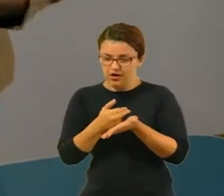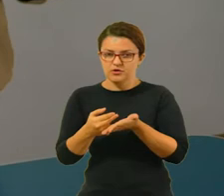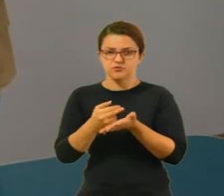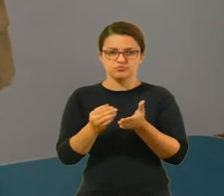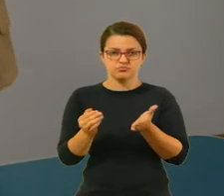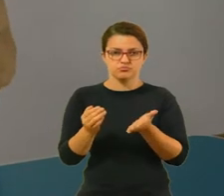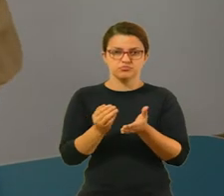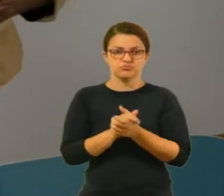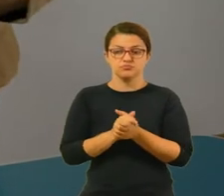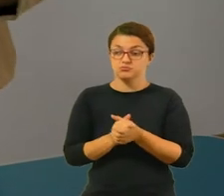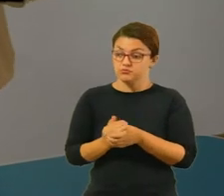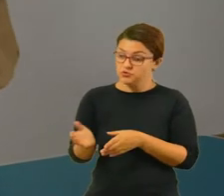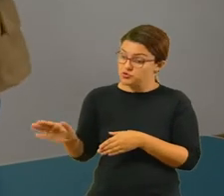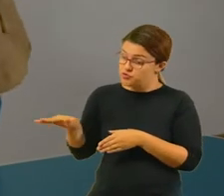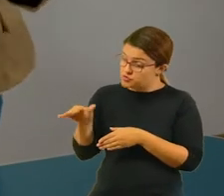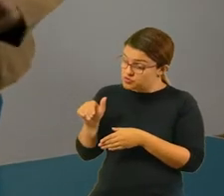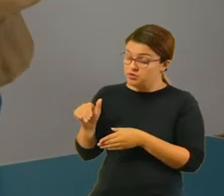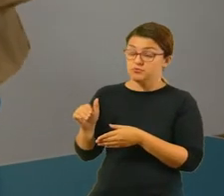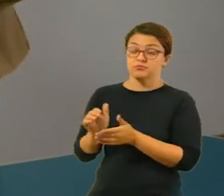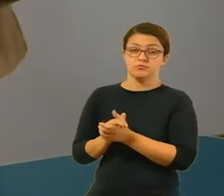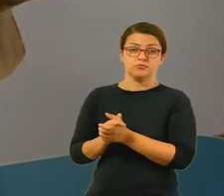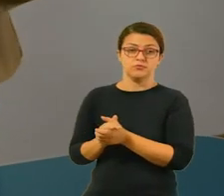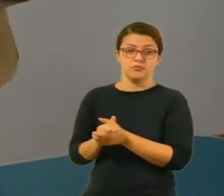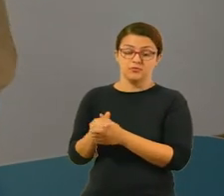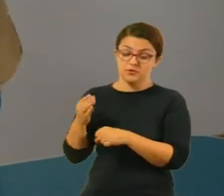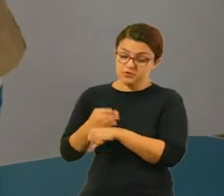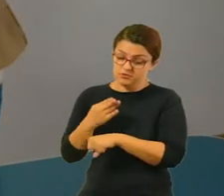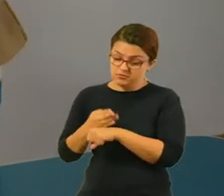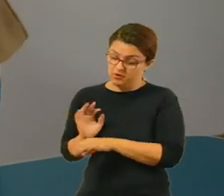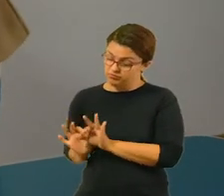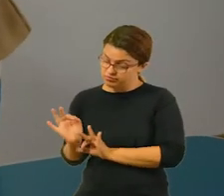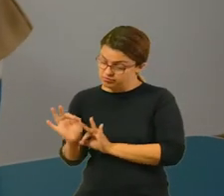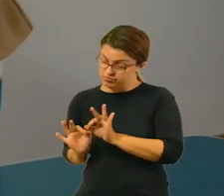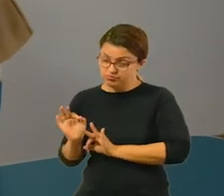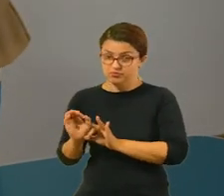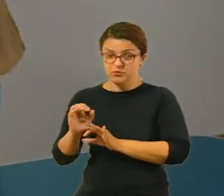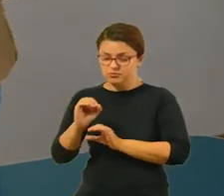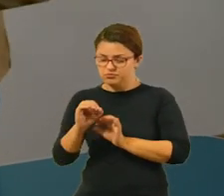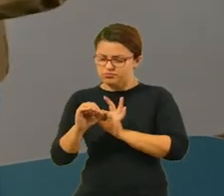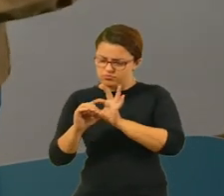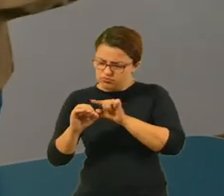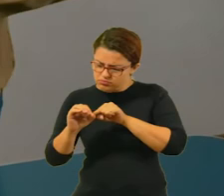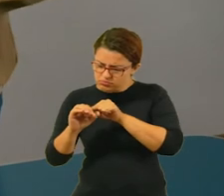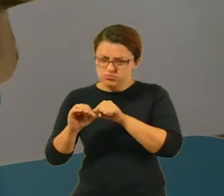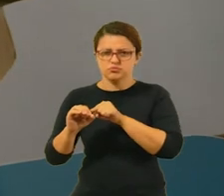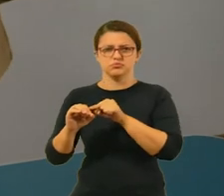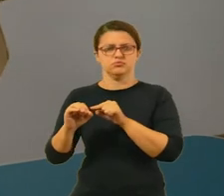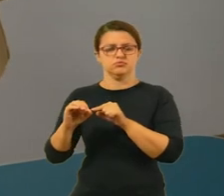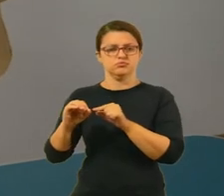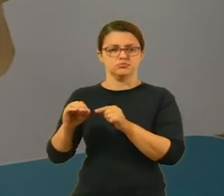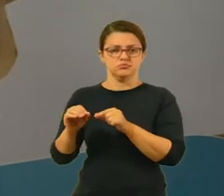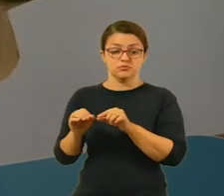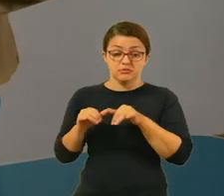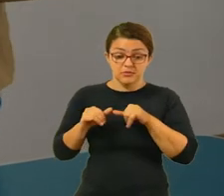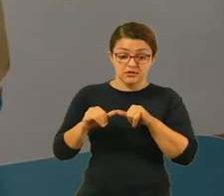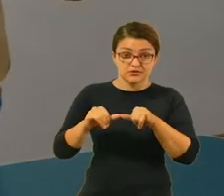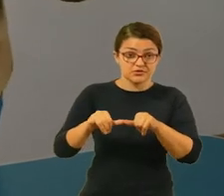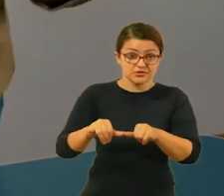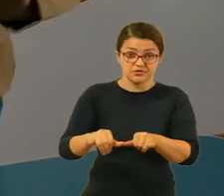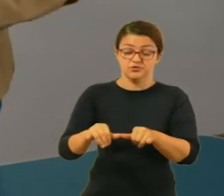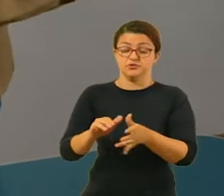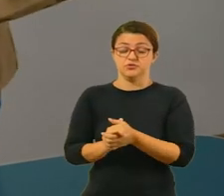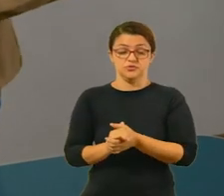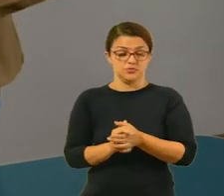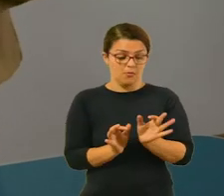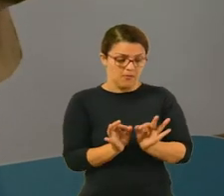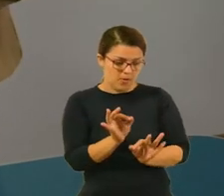alguns dias. Coloque a criança para participar desse momento, tanto da confecção das moedas, quanto da construção desse mercadinho.